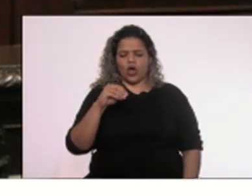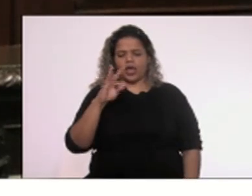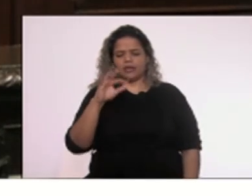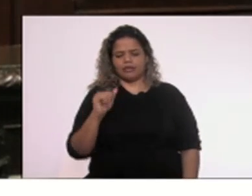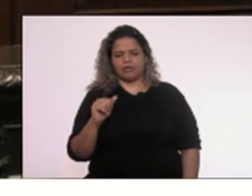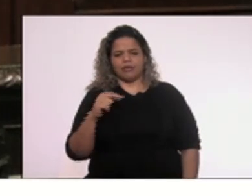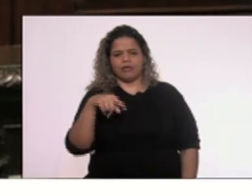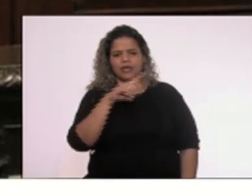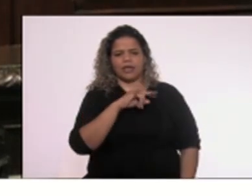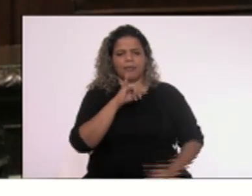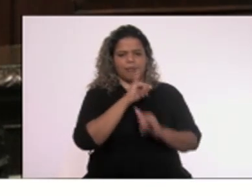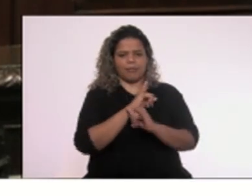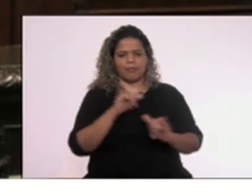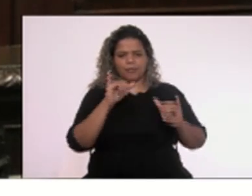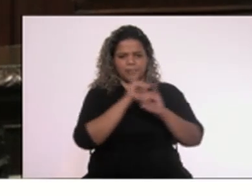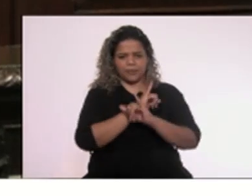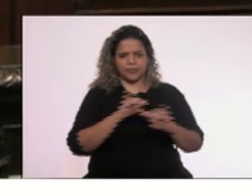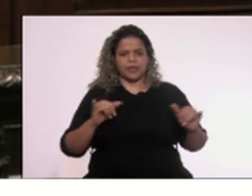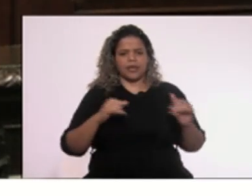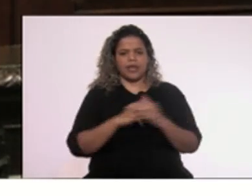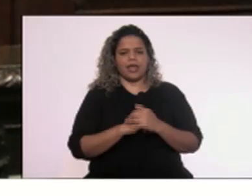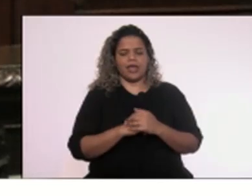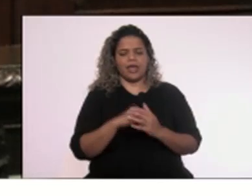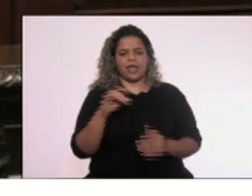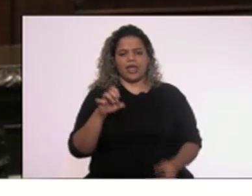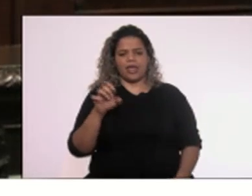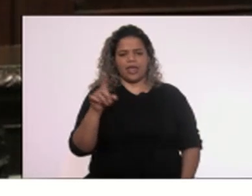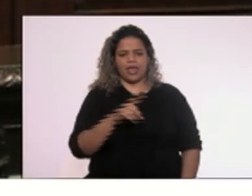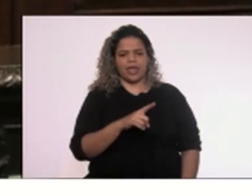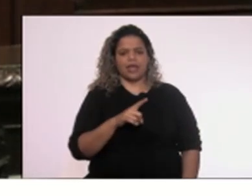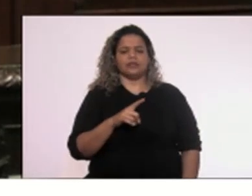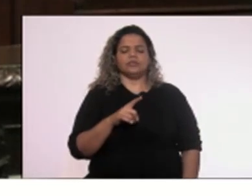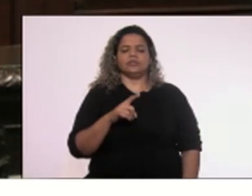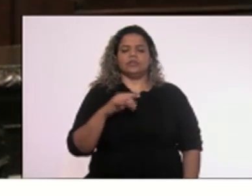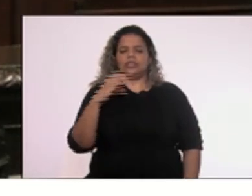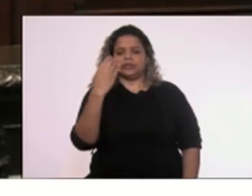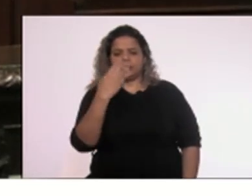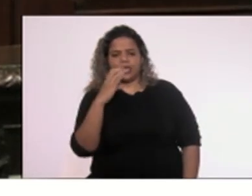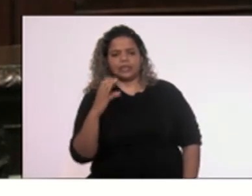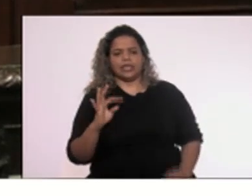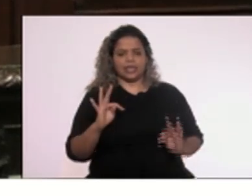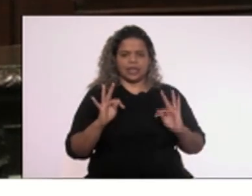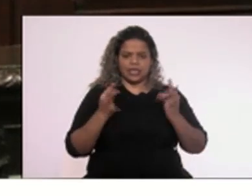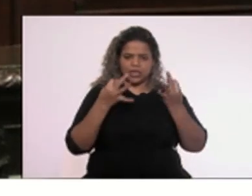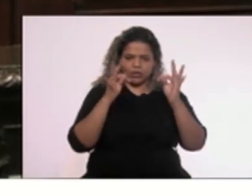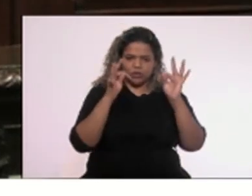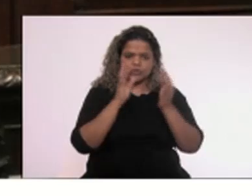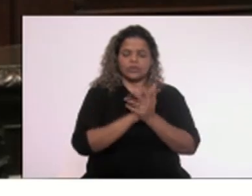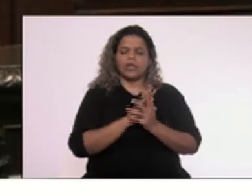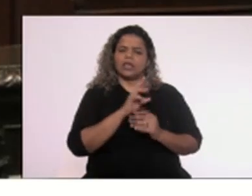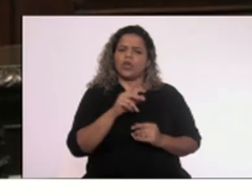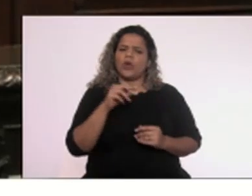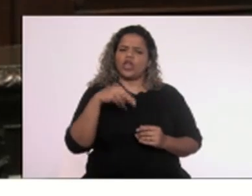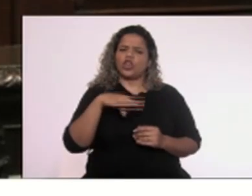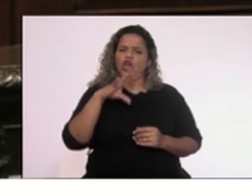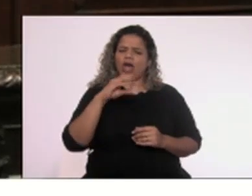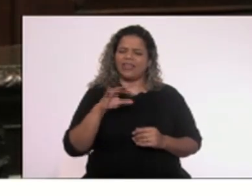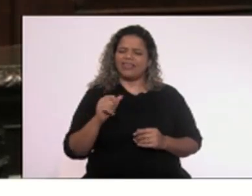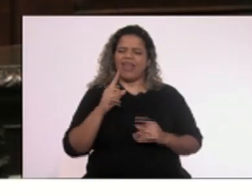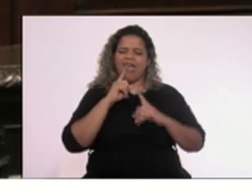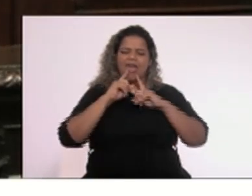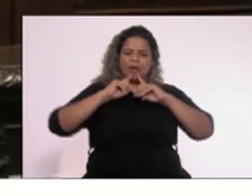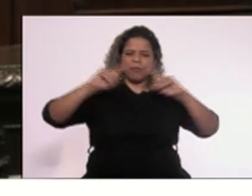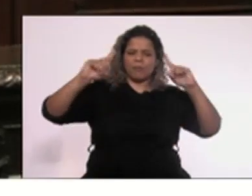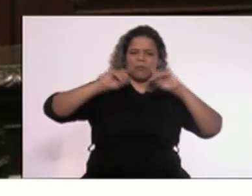foi tornada pública de ex-ministros de Ciência e Tecnologia. Na verdade, não é uma nota, é um